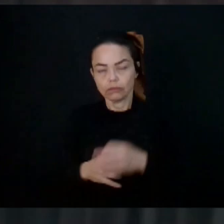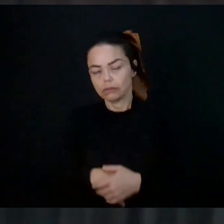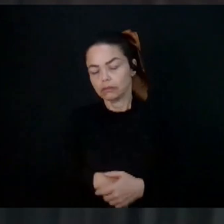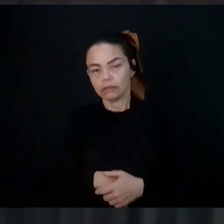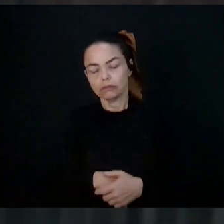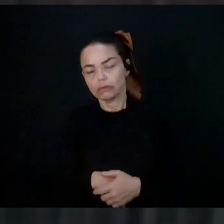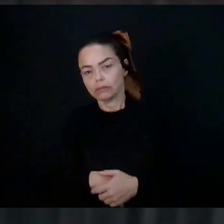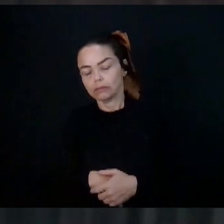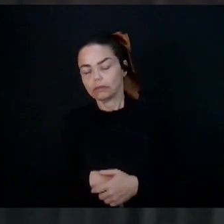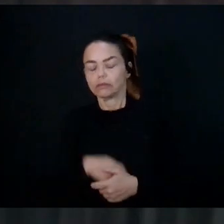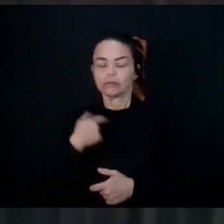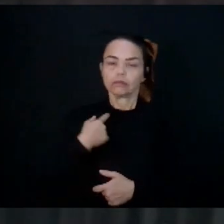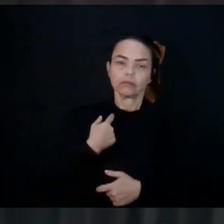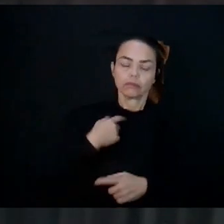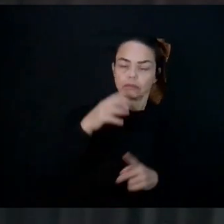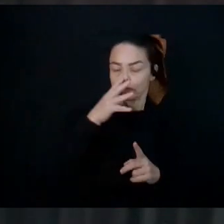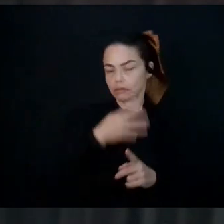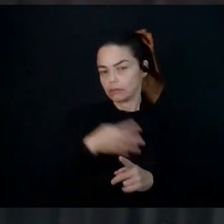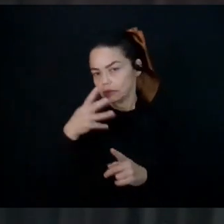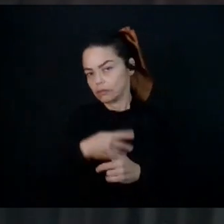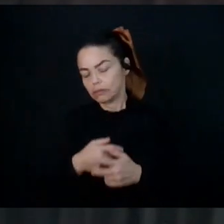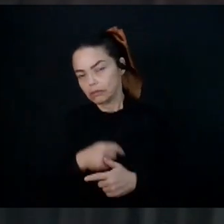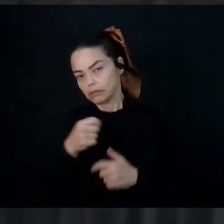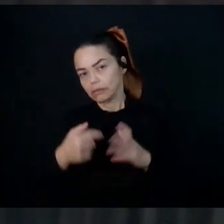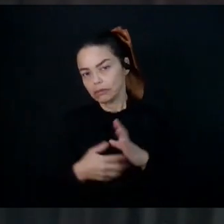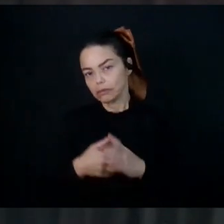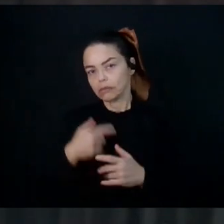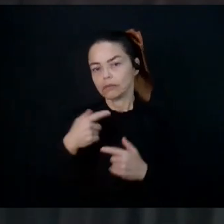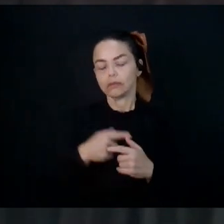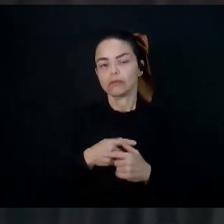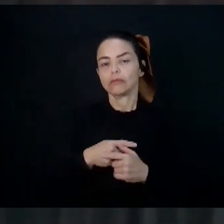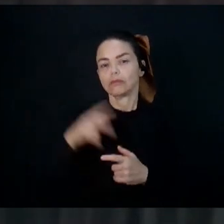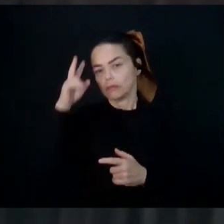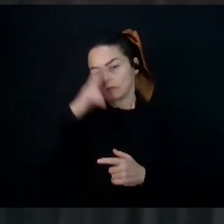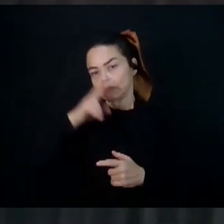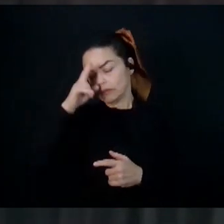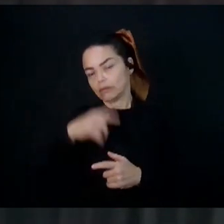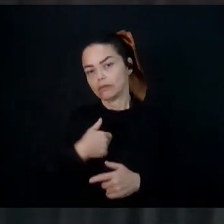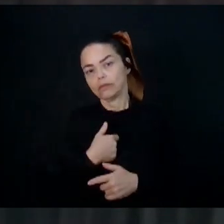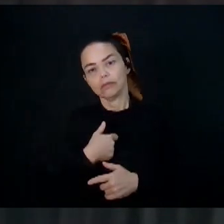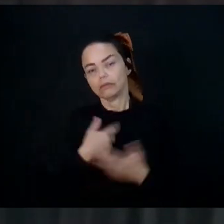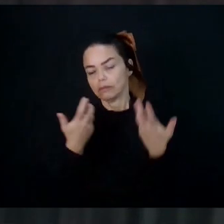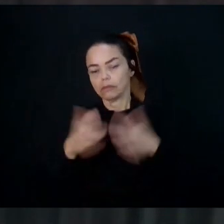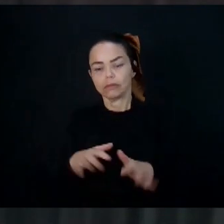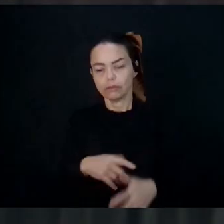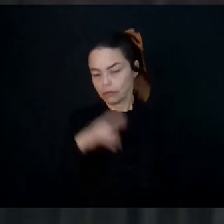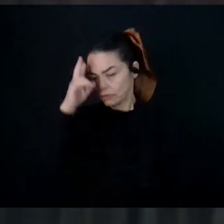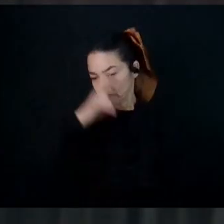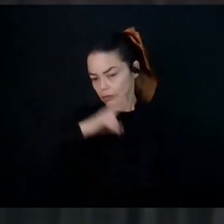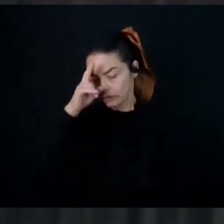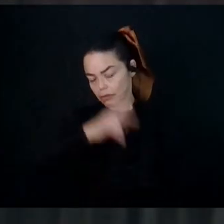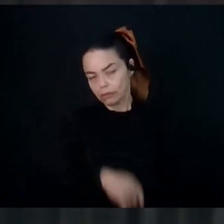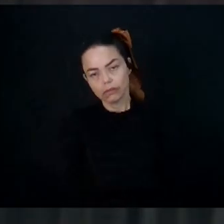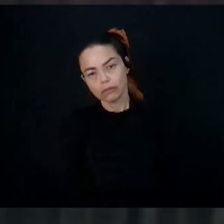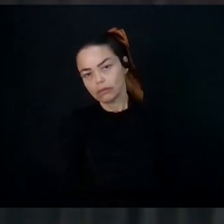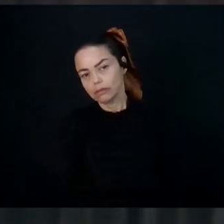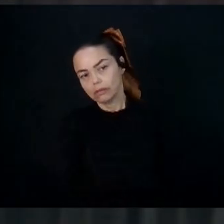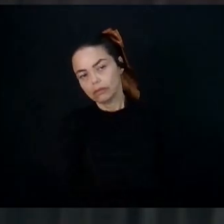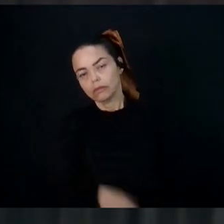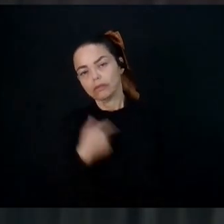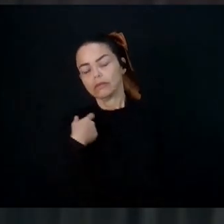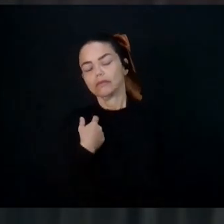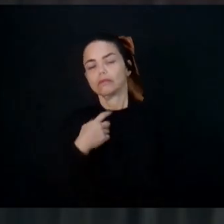esse assunto, contar toda essa história para ela vai querer, não quero nem lembrar, eu não quero lidar mais com isso. Só